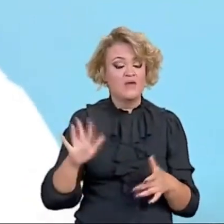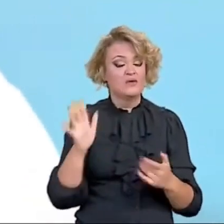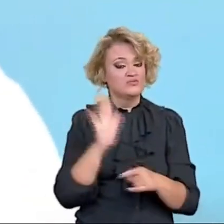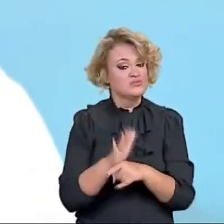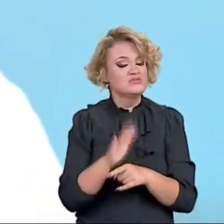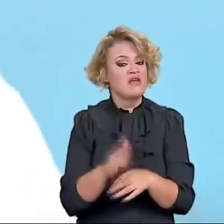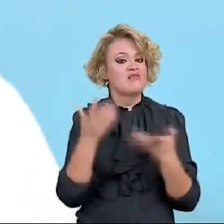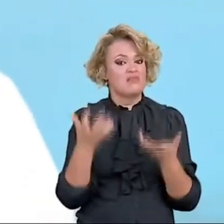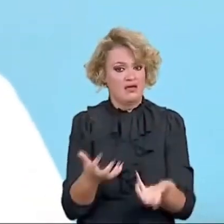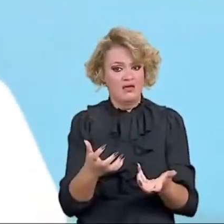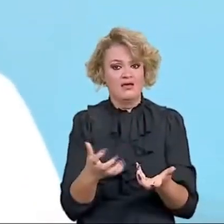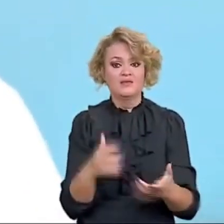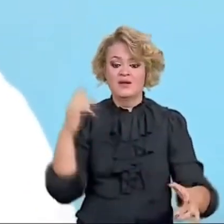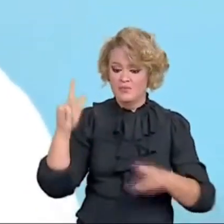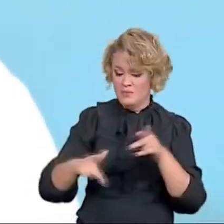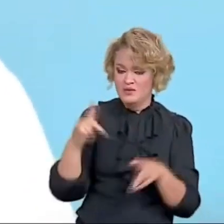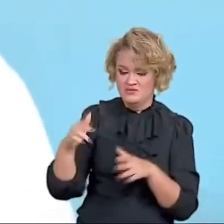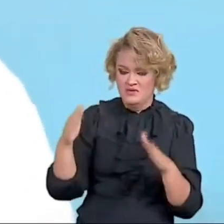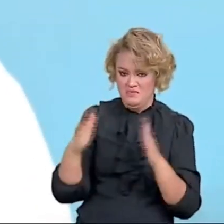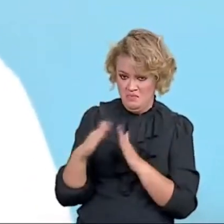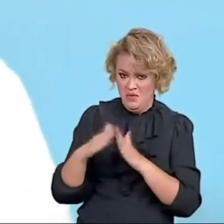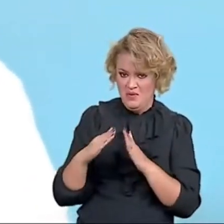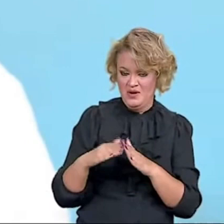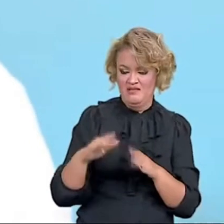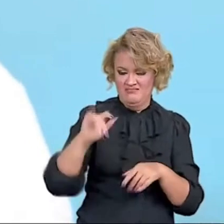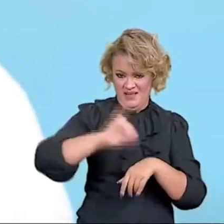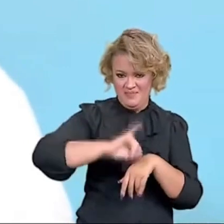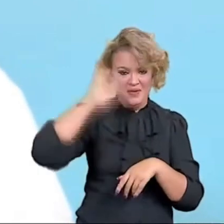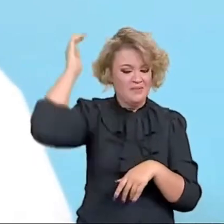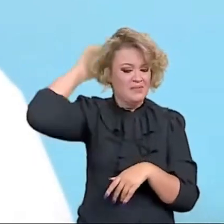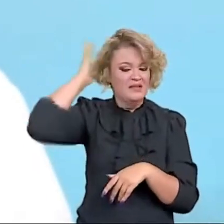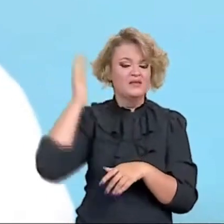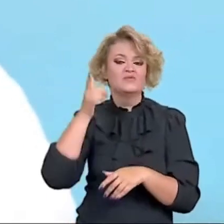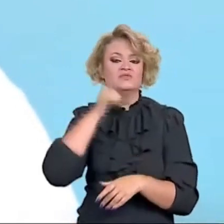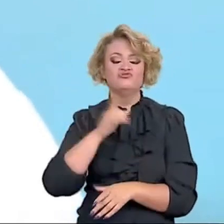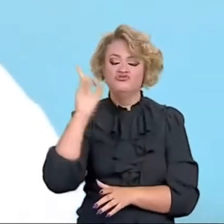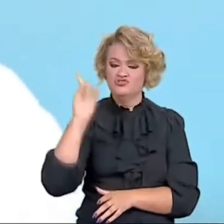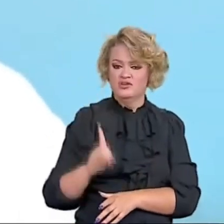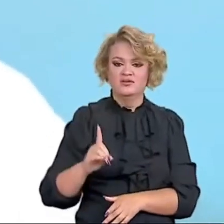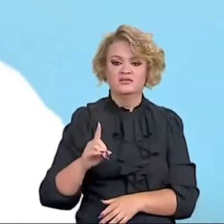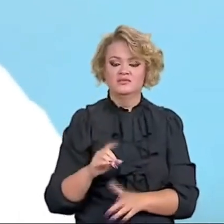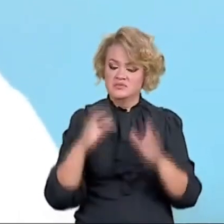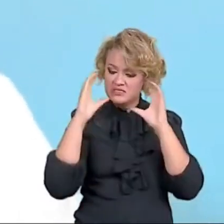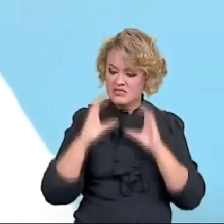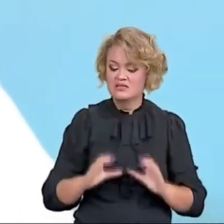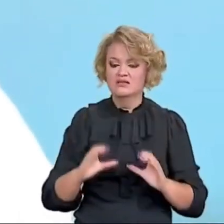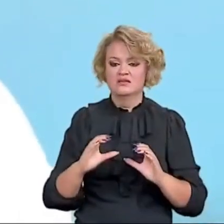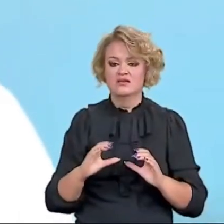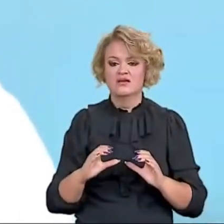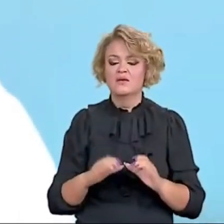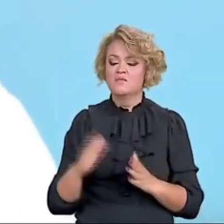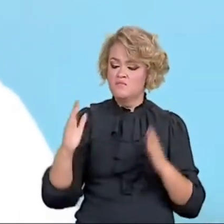ao povo que mora em Belém o mínimo de direito de cidadania. Morando num lugar,